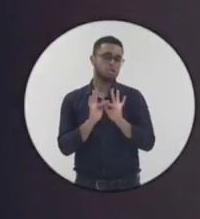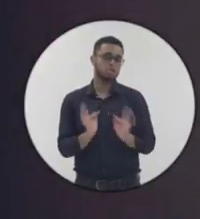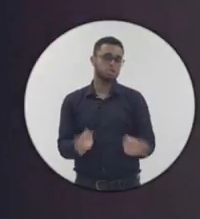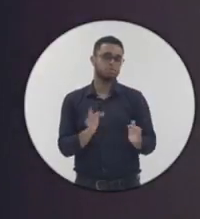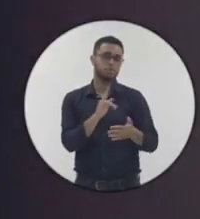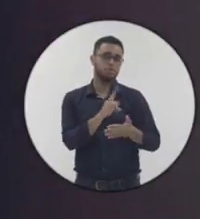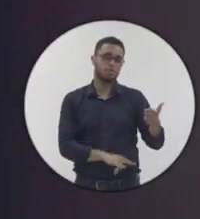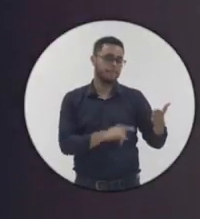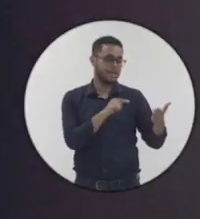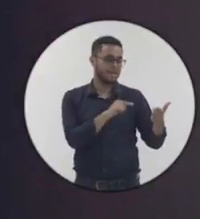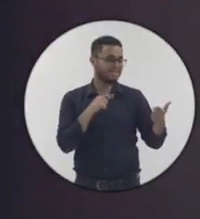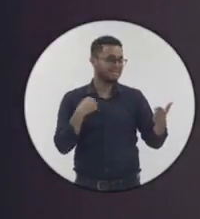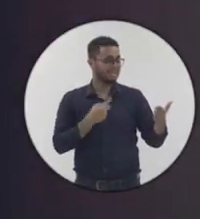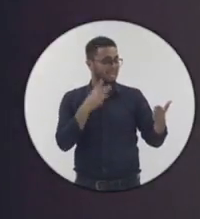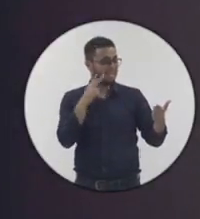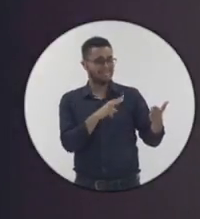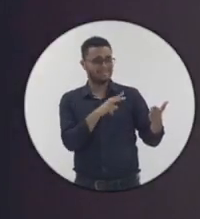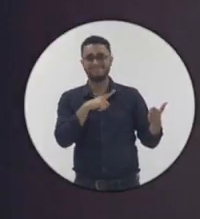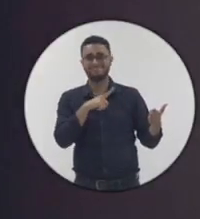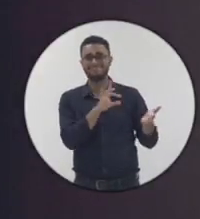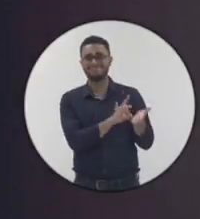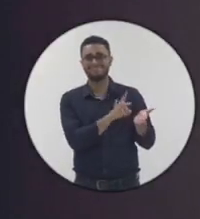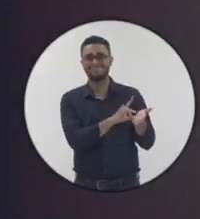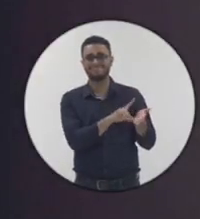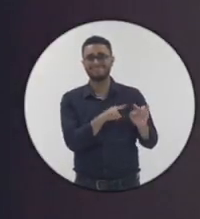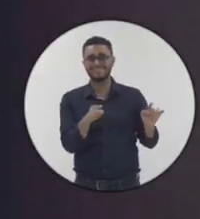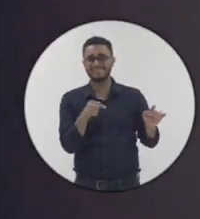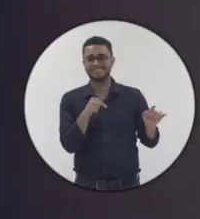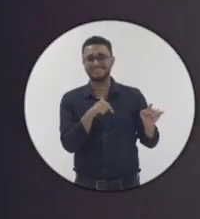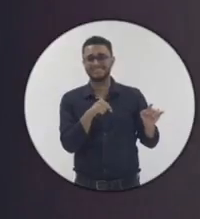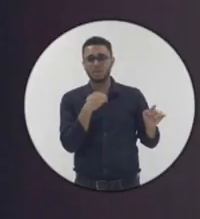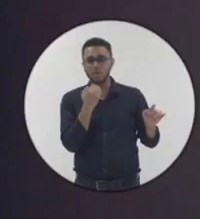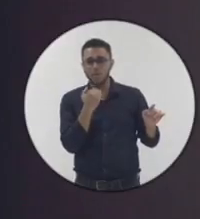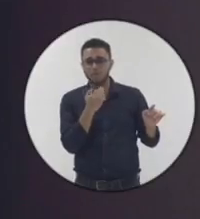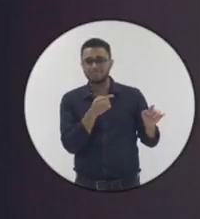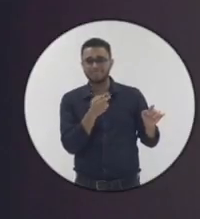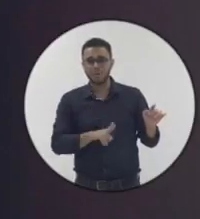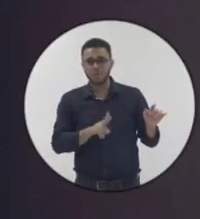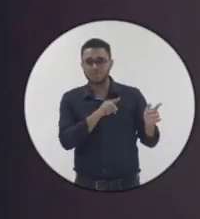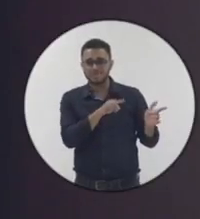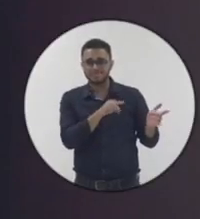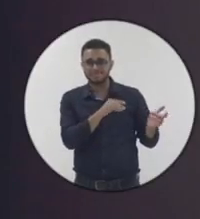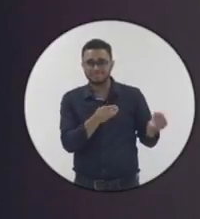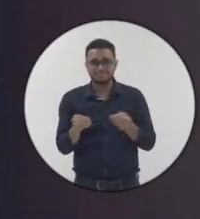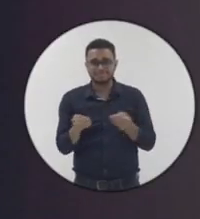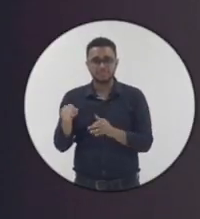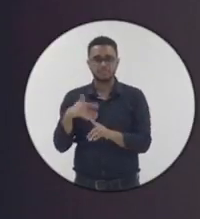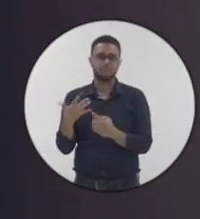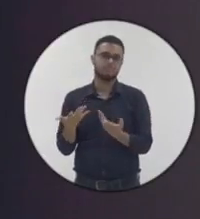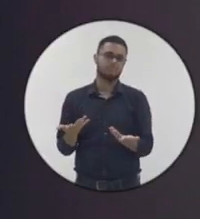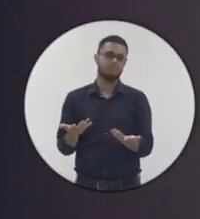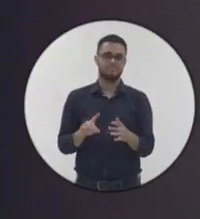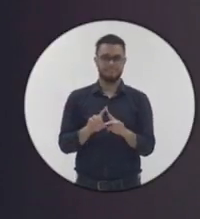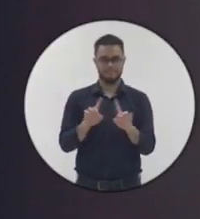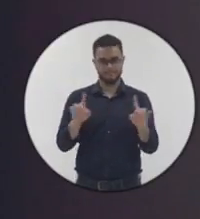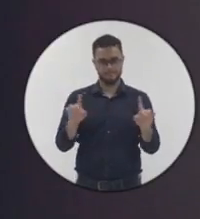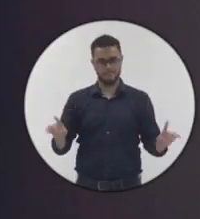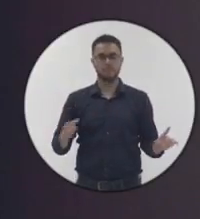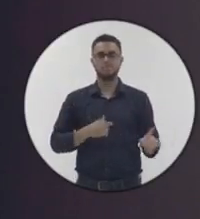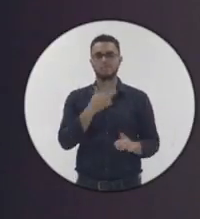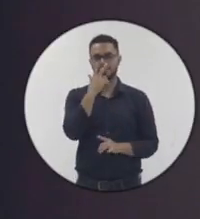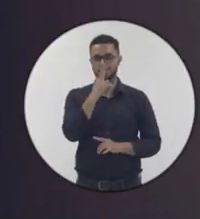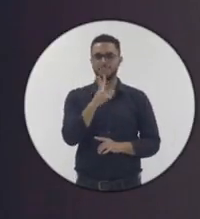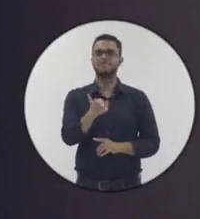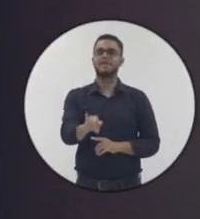gente diversas vezes vê que existe a política, mas não existe ela de fato, não existe ela executada, né? E isso vai se acontecer, eu acho que na pergunta